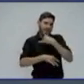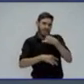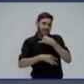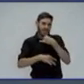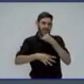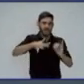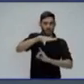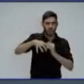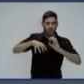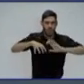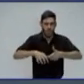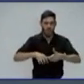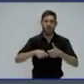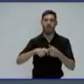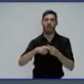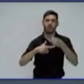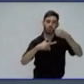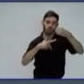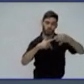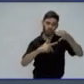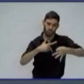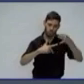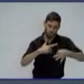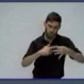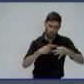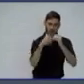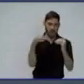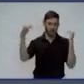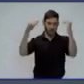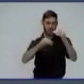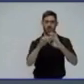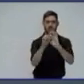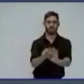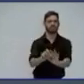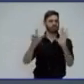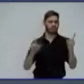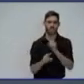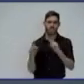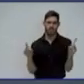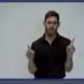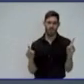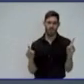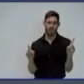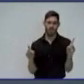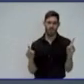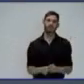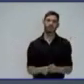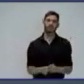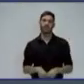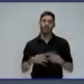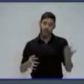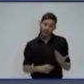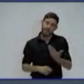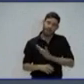o Poder Judiciário e a Suprema Corte não permitem. E passo, portanto, prezados